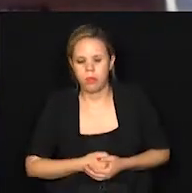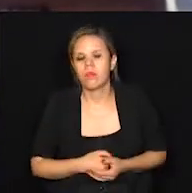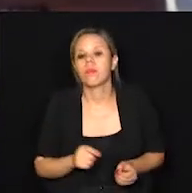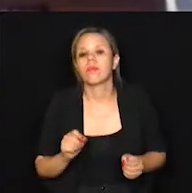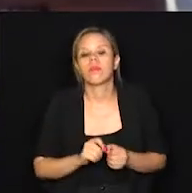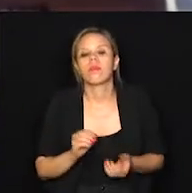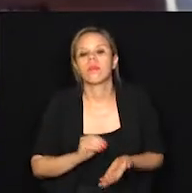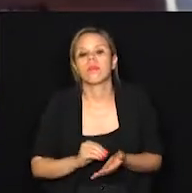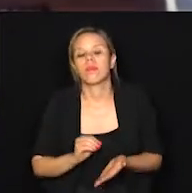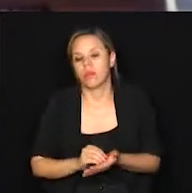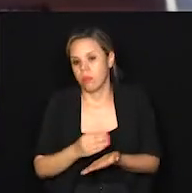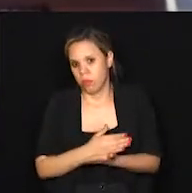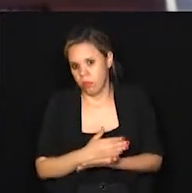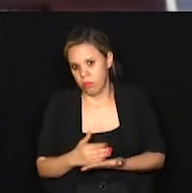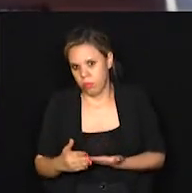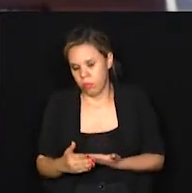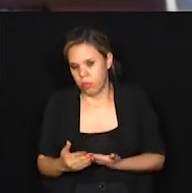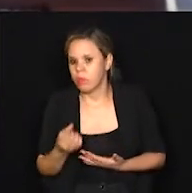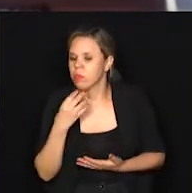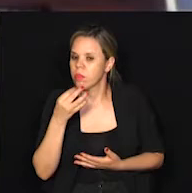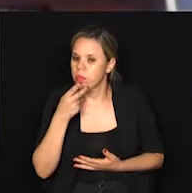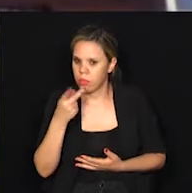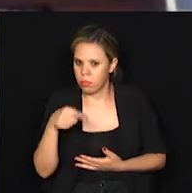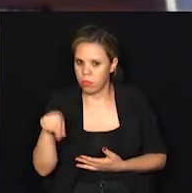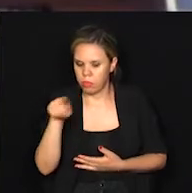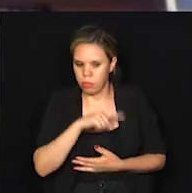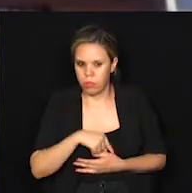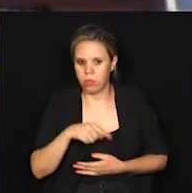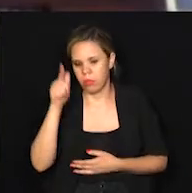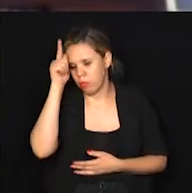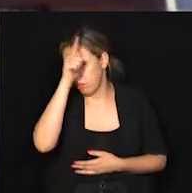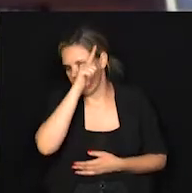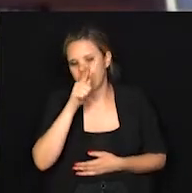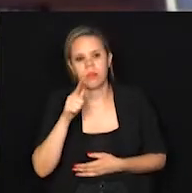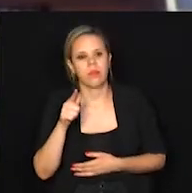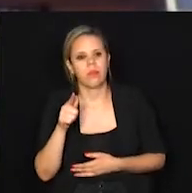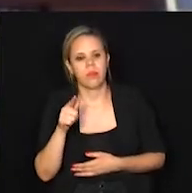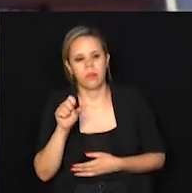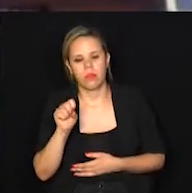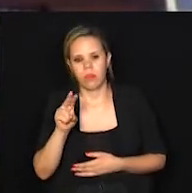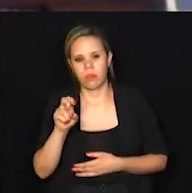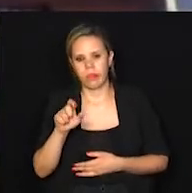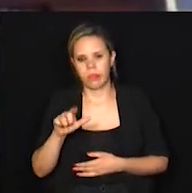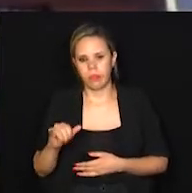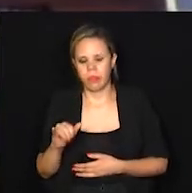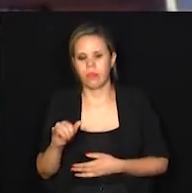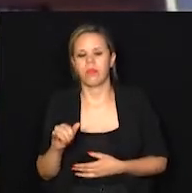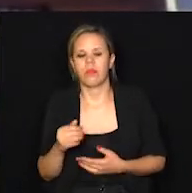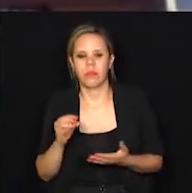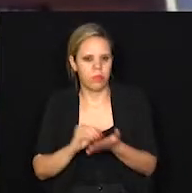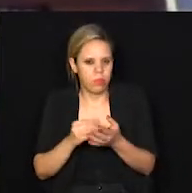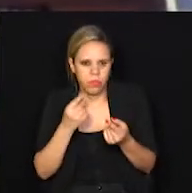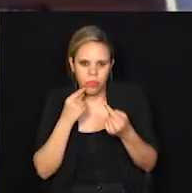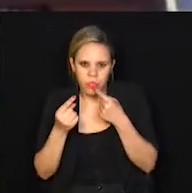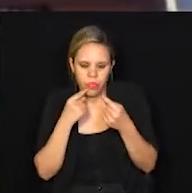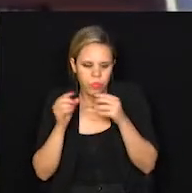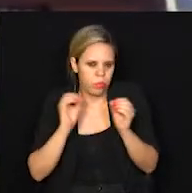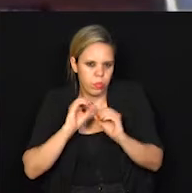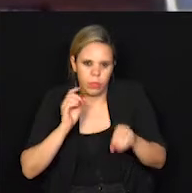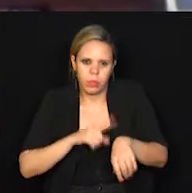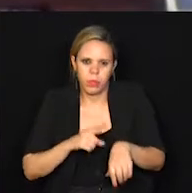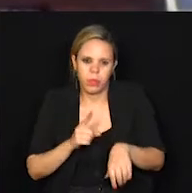faltou desde o começo, que foi muito bem dito aí, tanto pelo Gustavo como pela Sueli, foi a falta de diálogo. Em nenhum momento